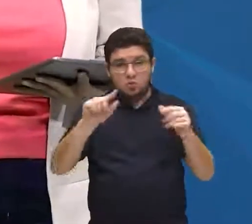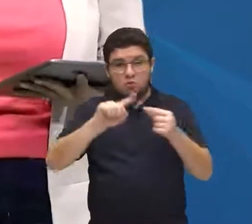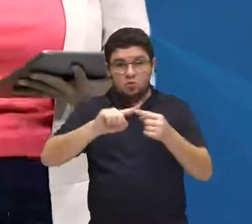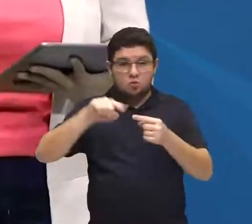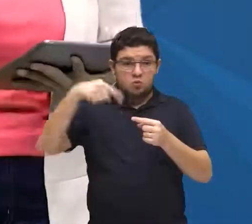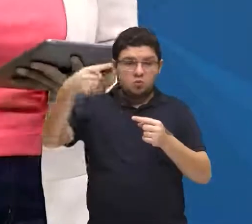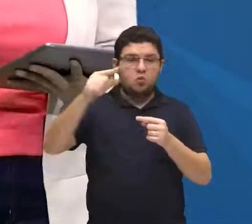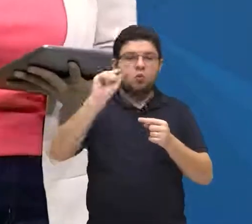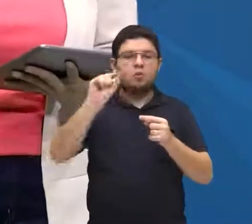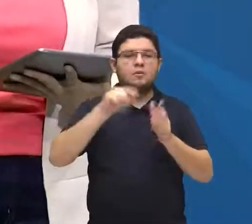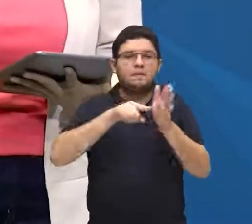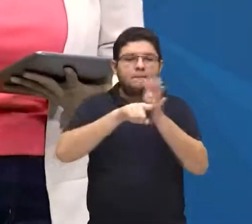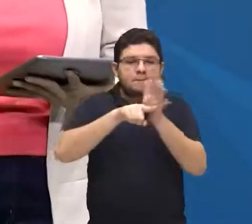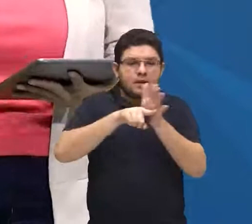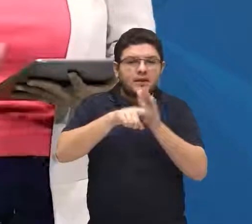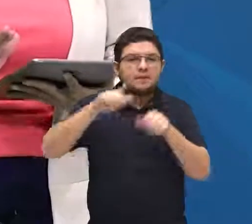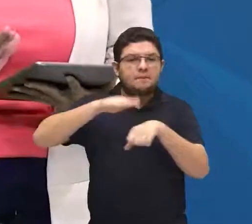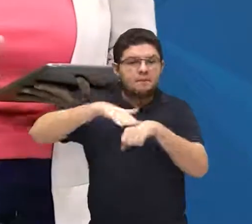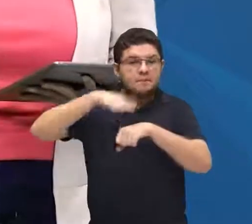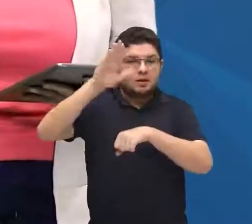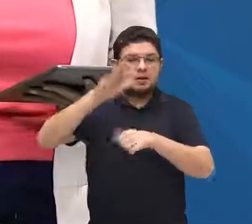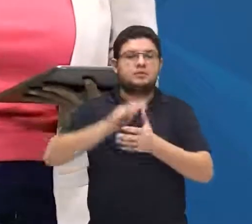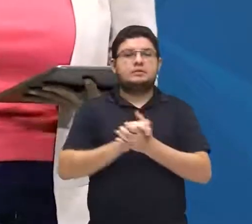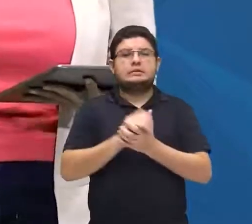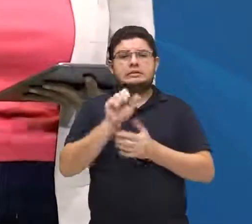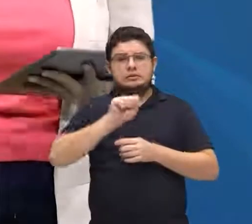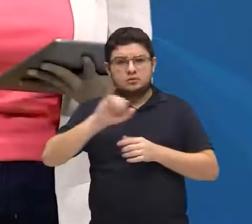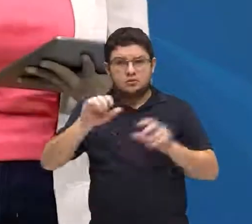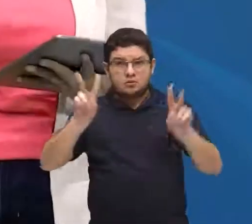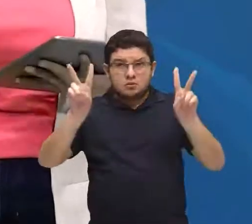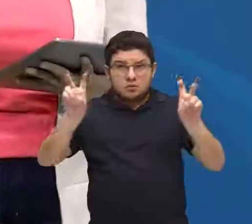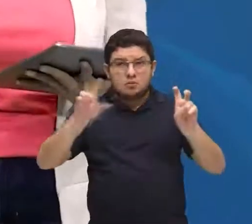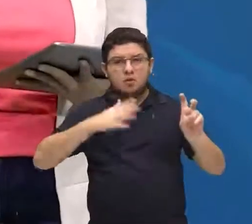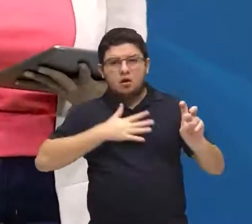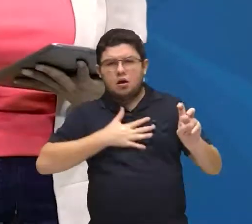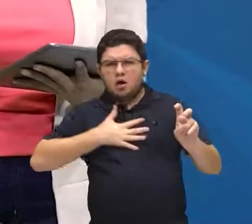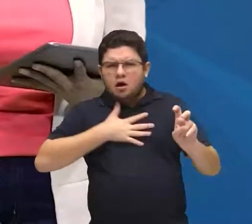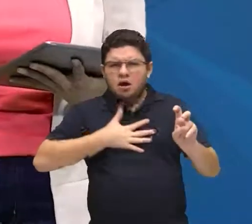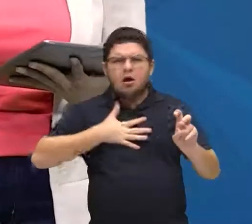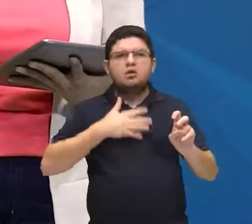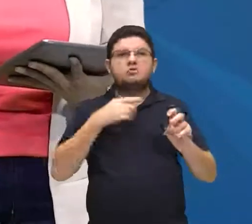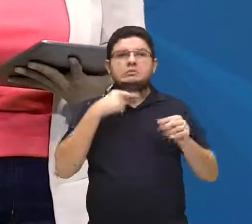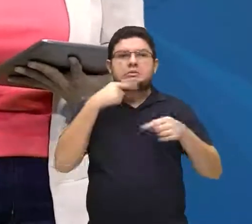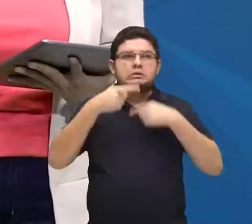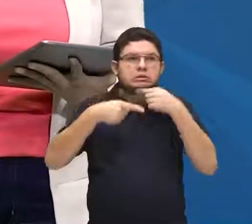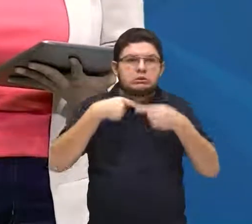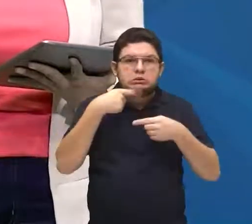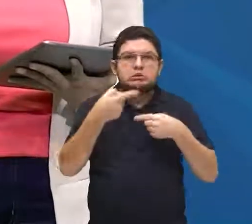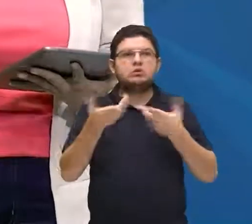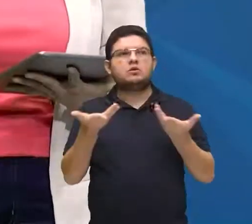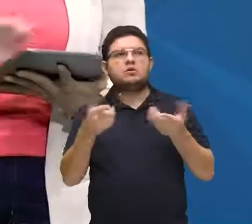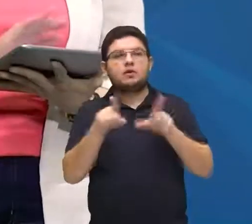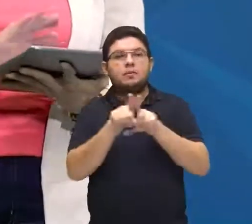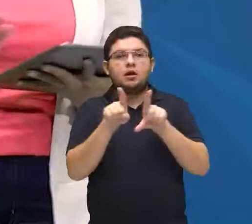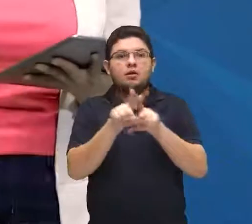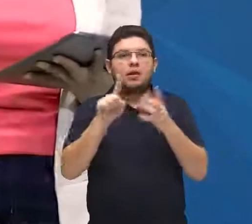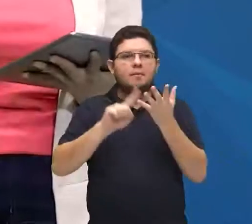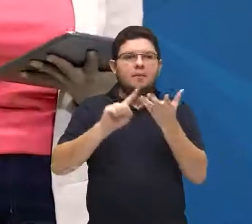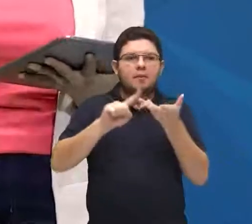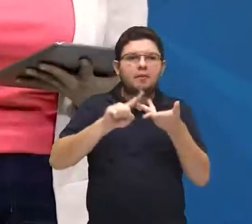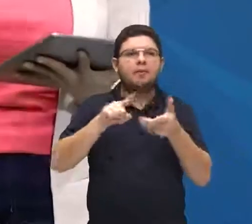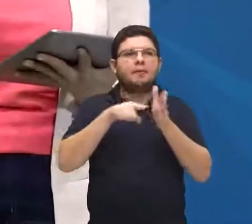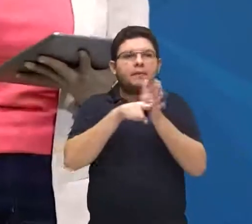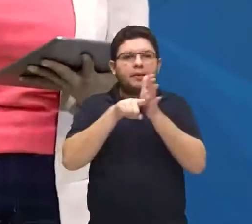pesquisar mais. Gostou do tema? Ficou com alguma dúvida? Viu que tem coisa interessante para você investigar mais porque não